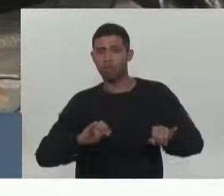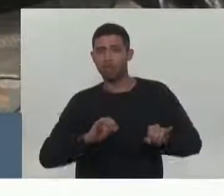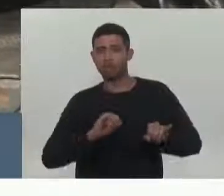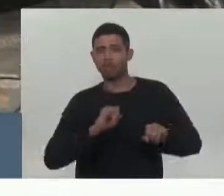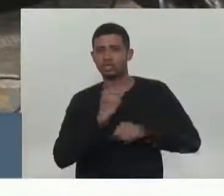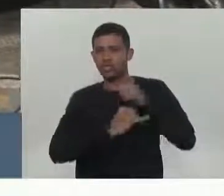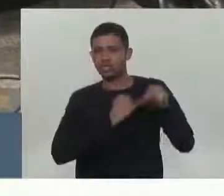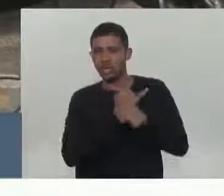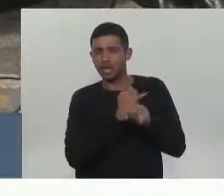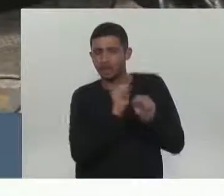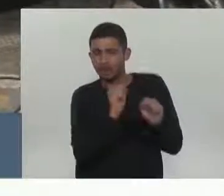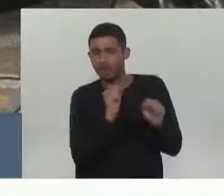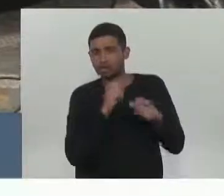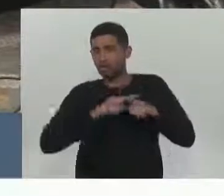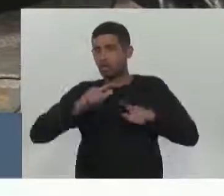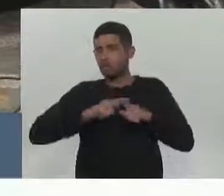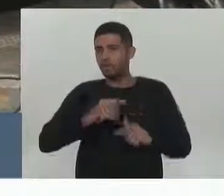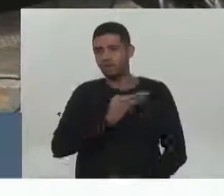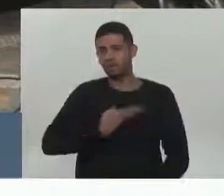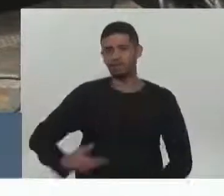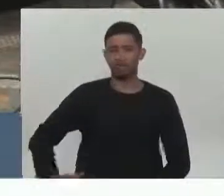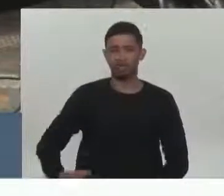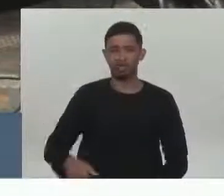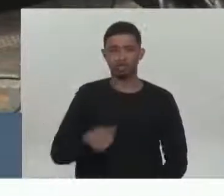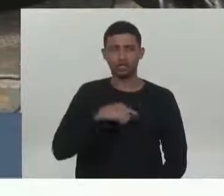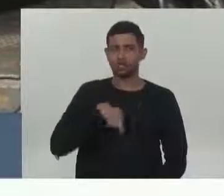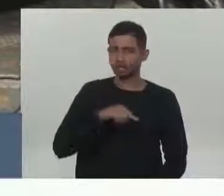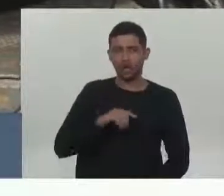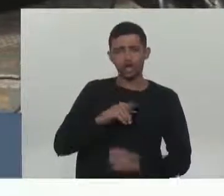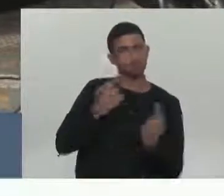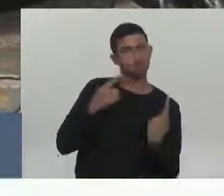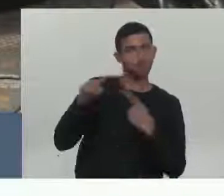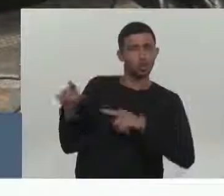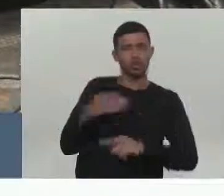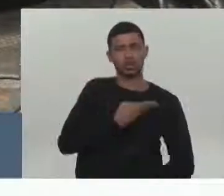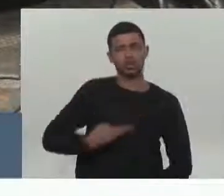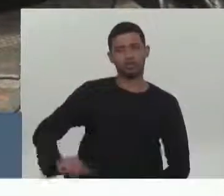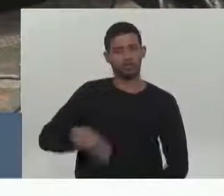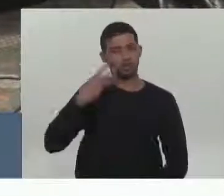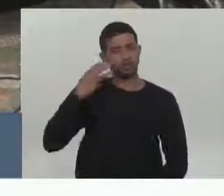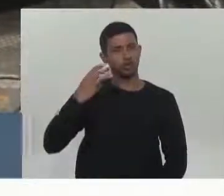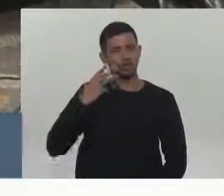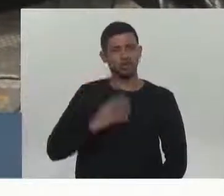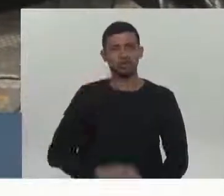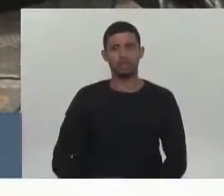governo. Nós somos oposição ao governo Witzel, mas sempre